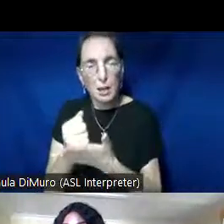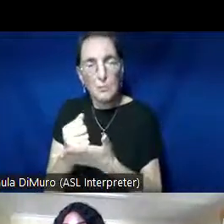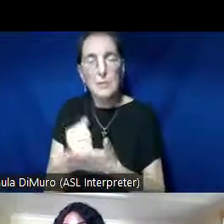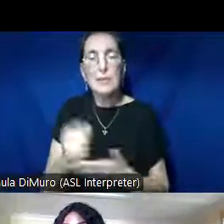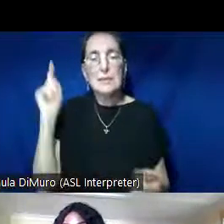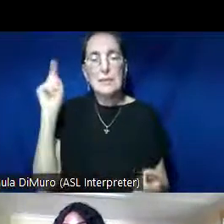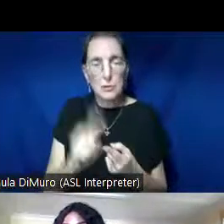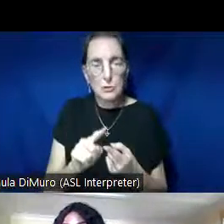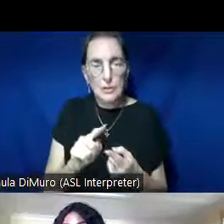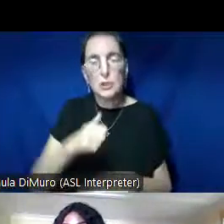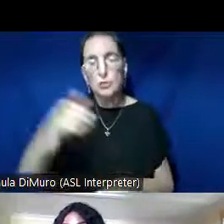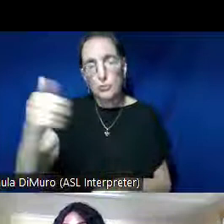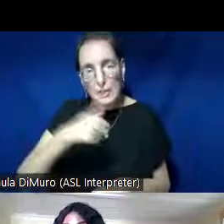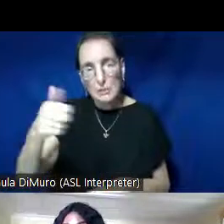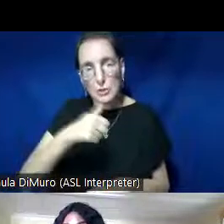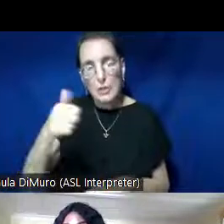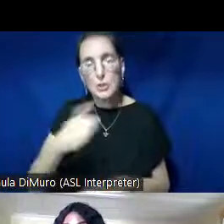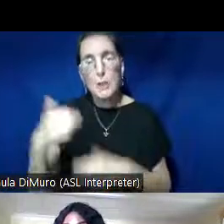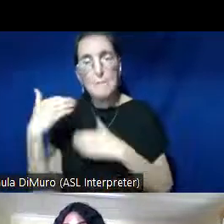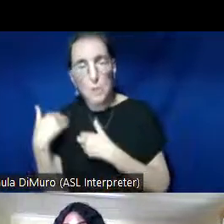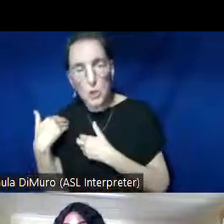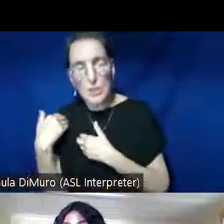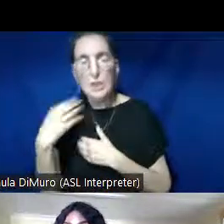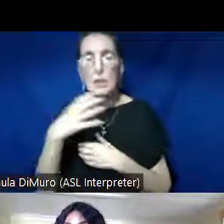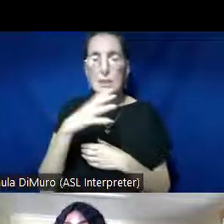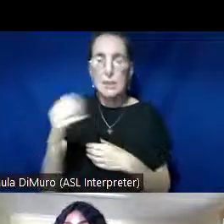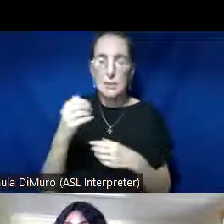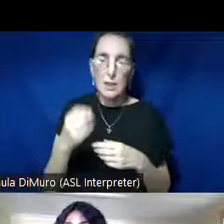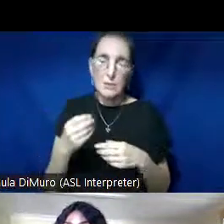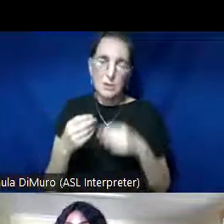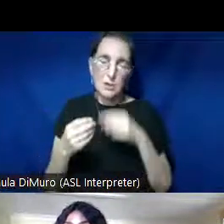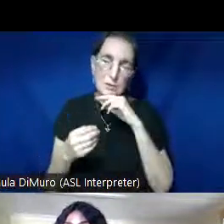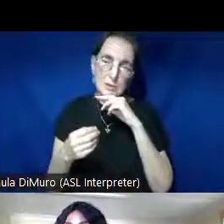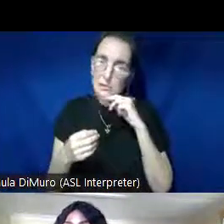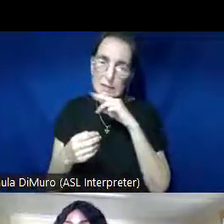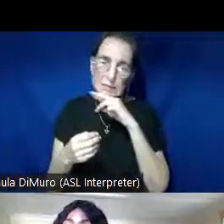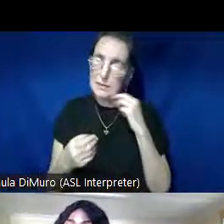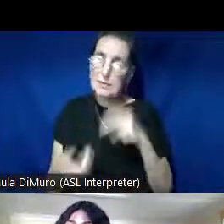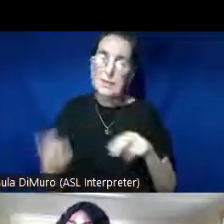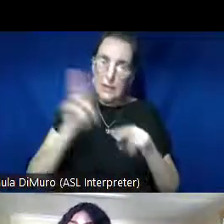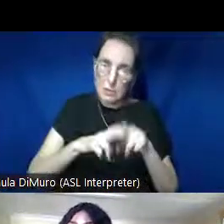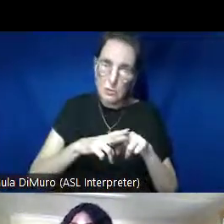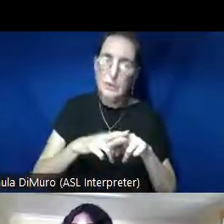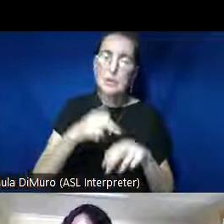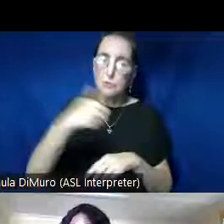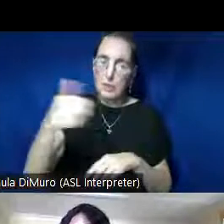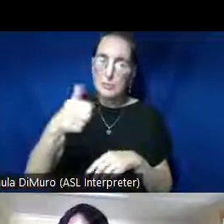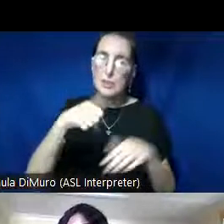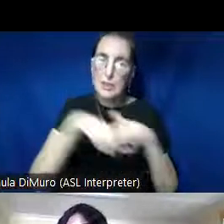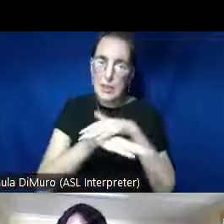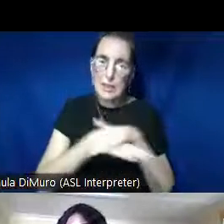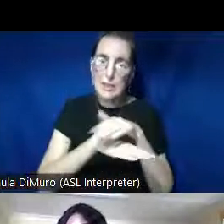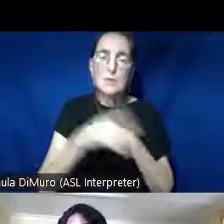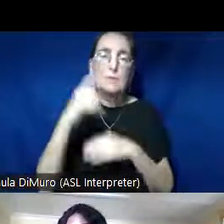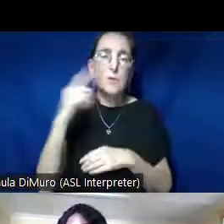Ele é um programa de grant para ajuda organizações na aumenta